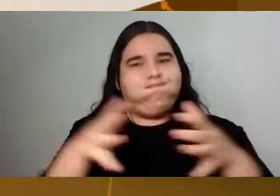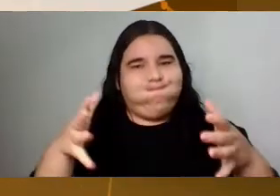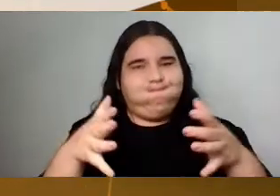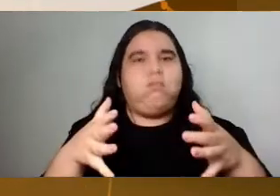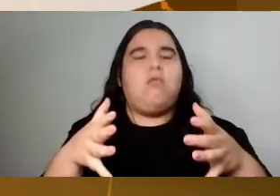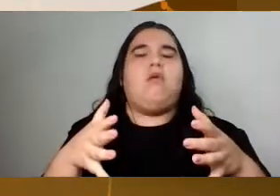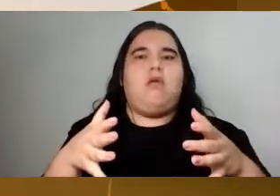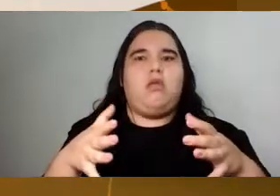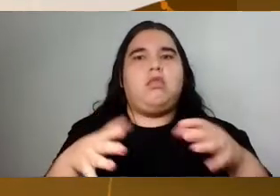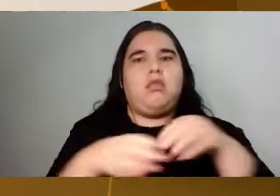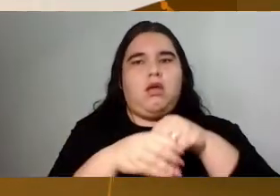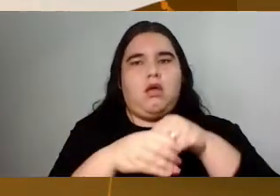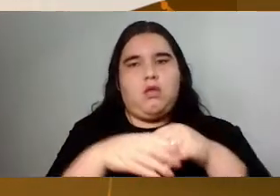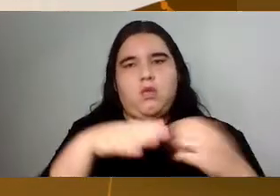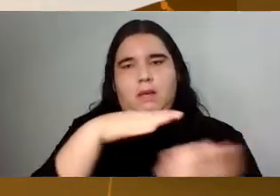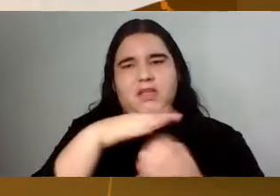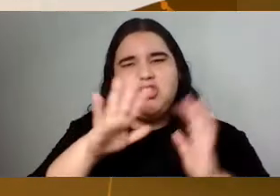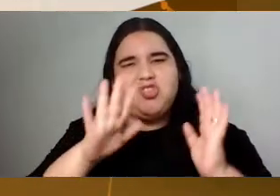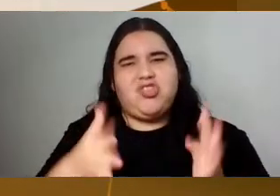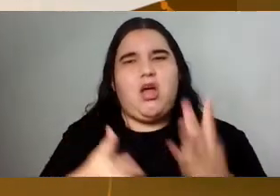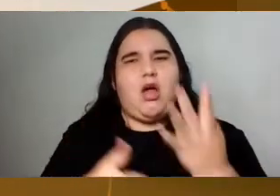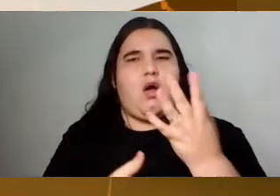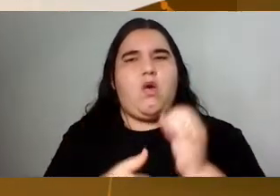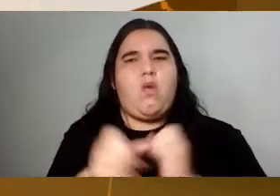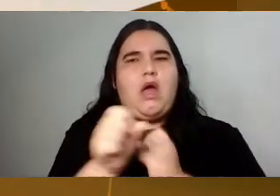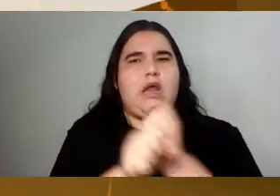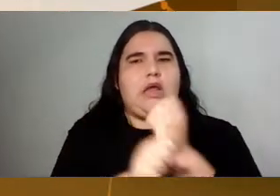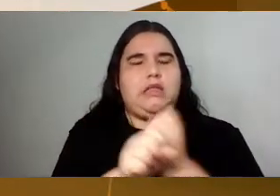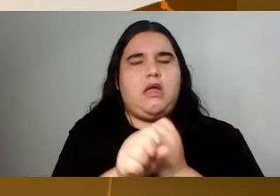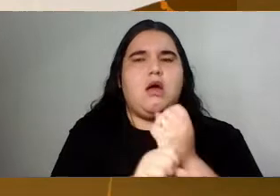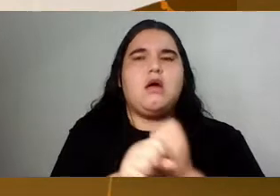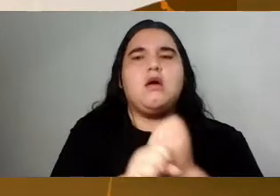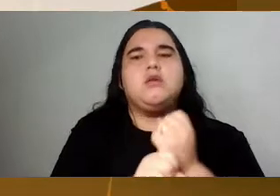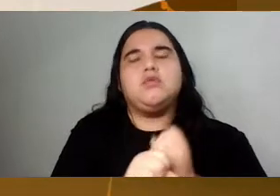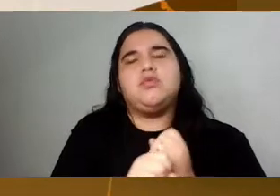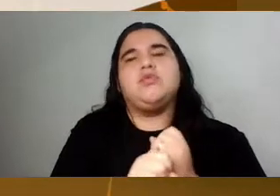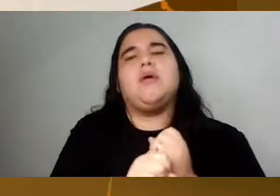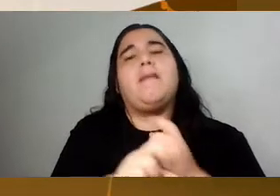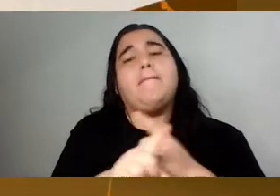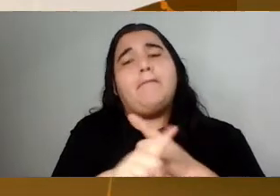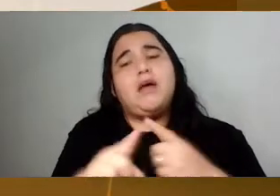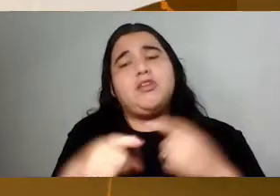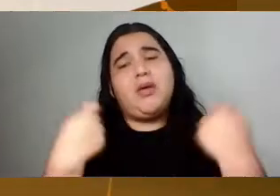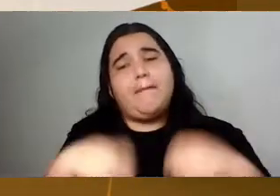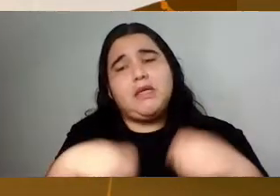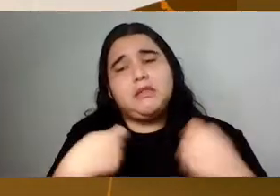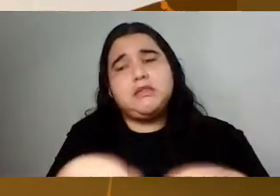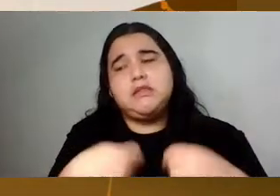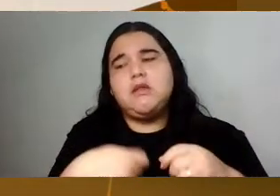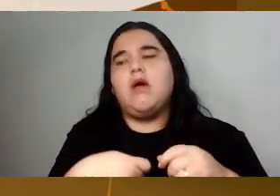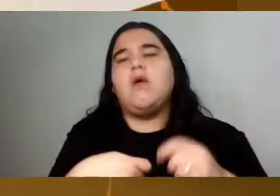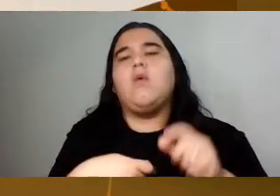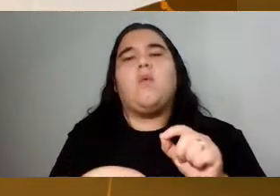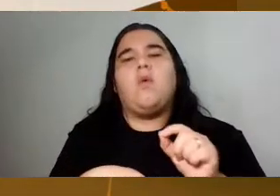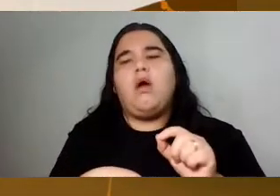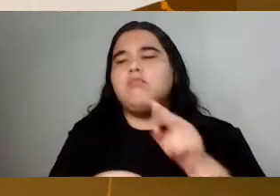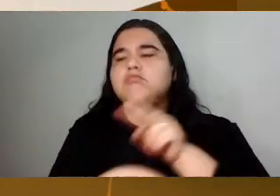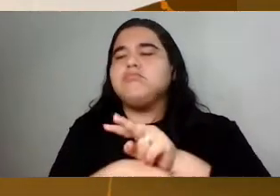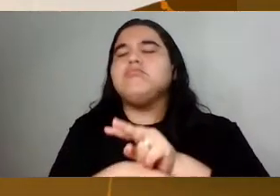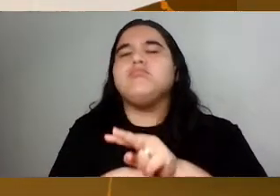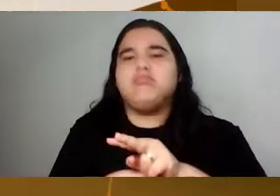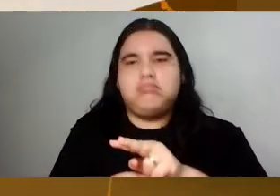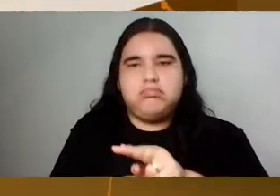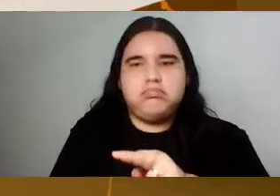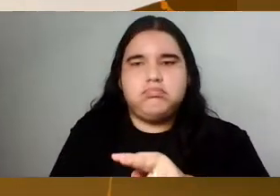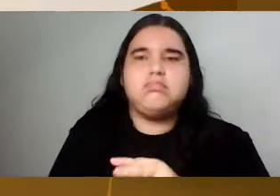máquina com 40 anos já, é uma máquina muito robusta, mas é uma máquina que precisa de uma assistência o tempo todo de pessoas, né? Da era